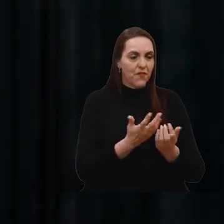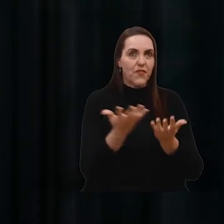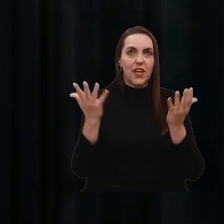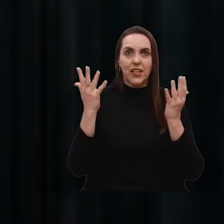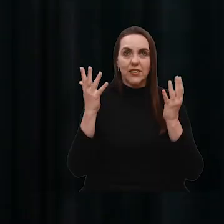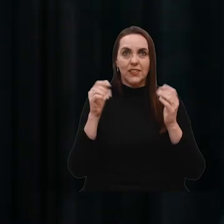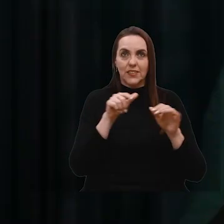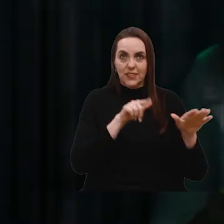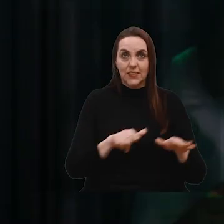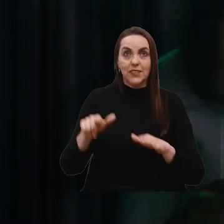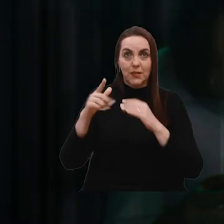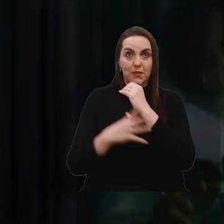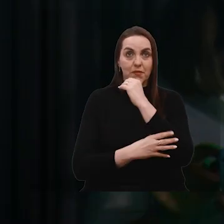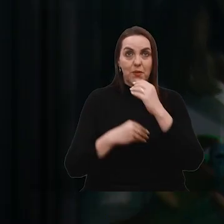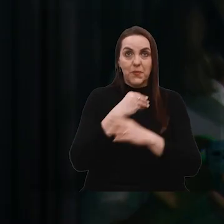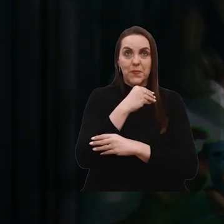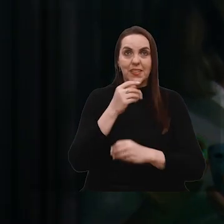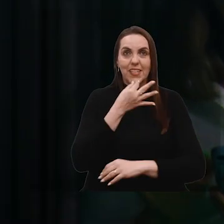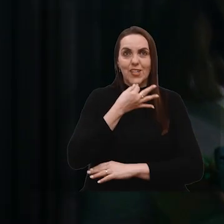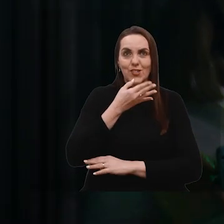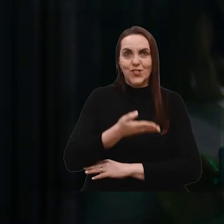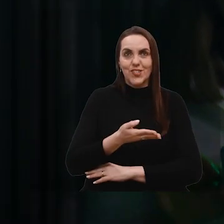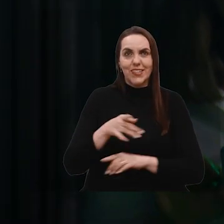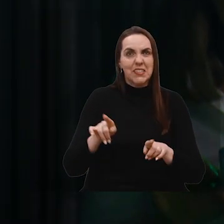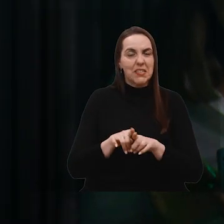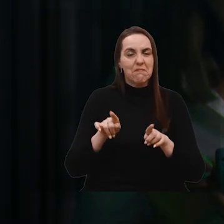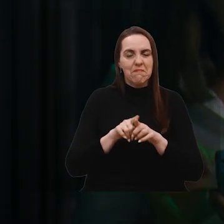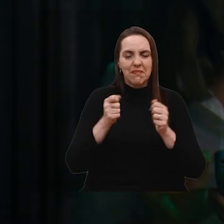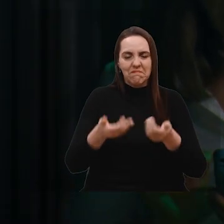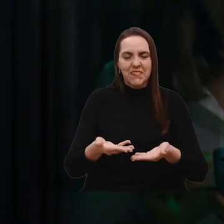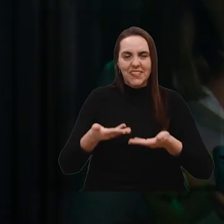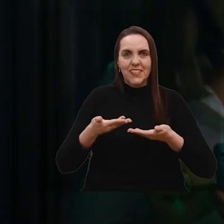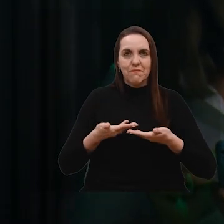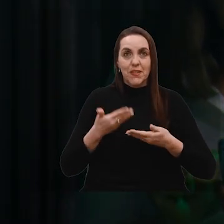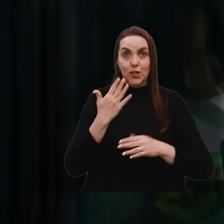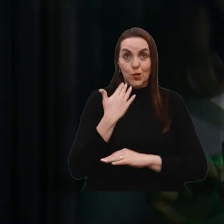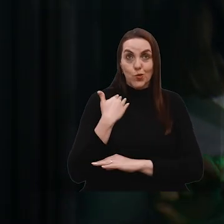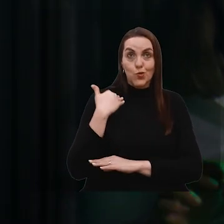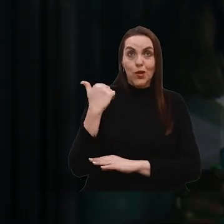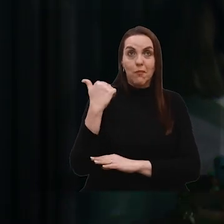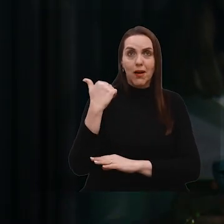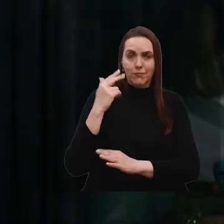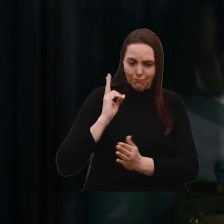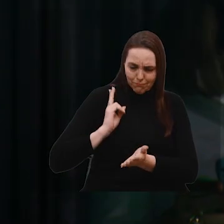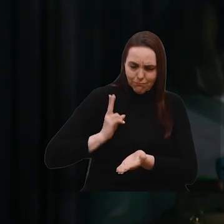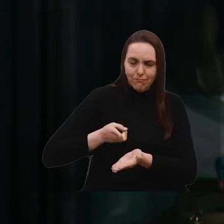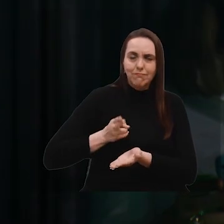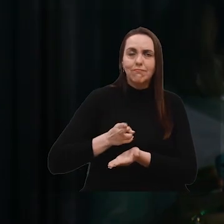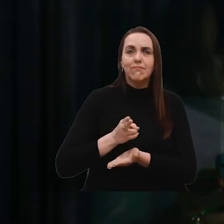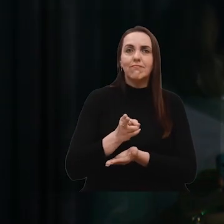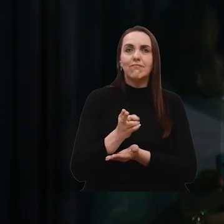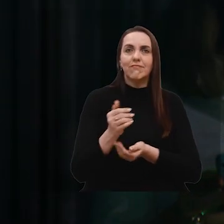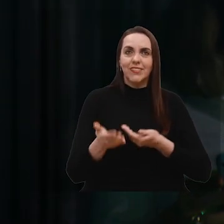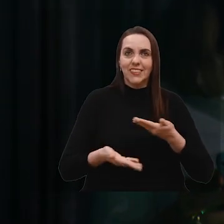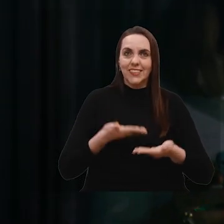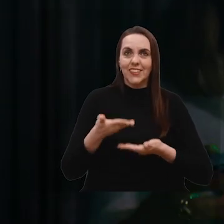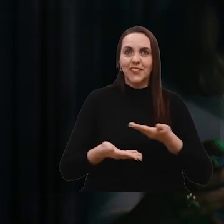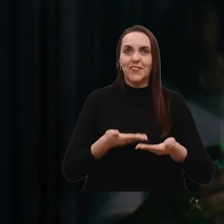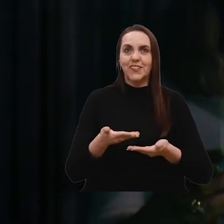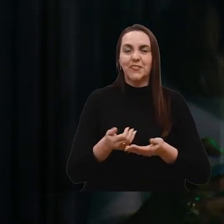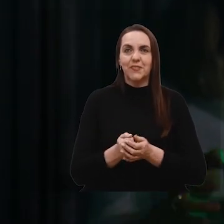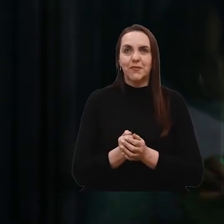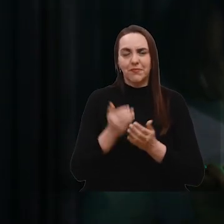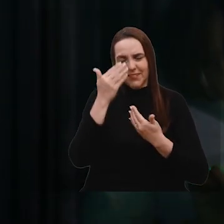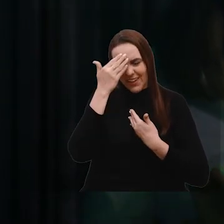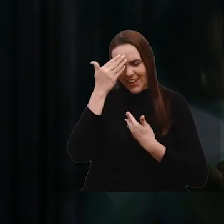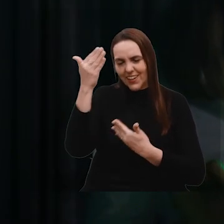noite, em meio às festividades da Semana Farroupilha de Caxias do Sul, é também receber um chamado para